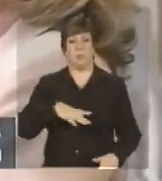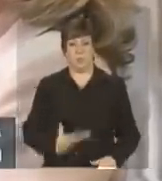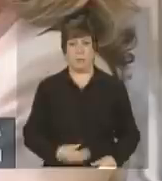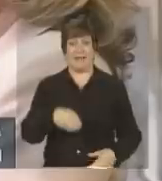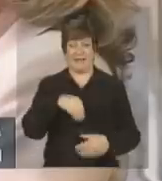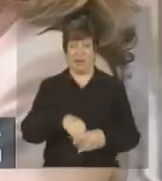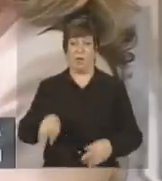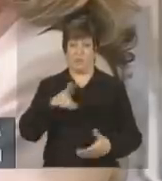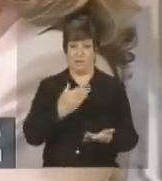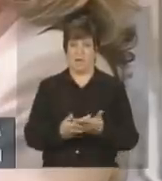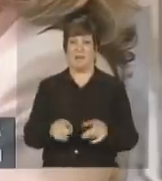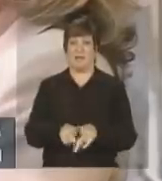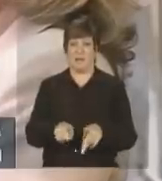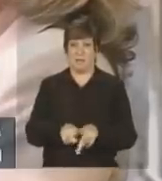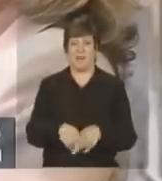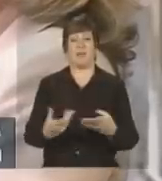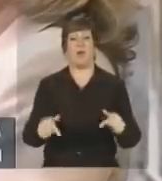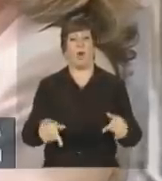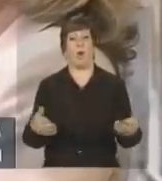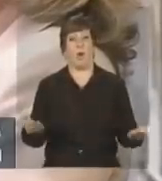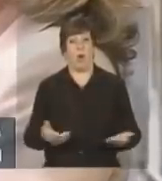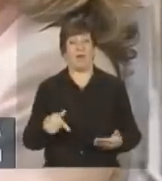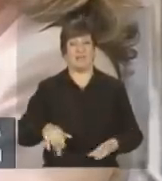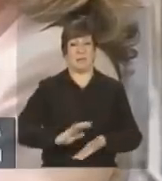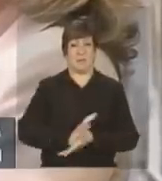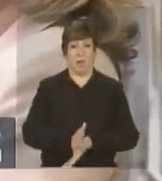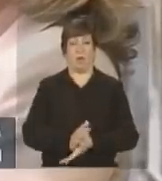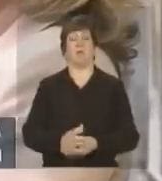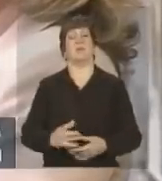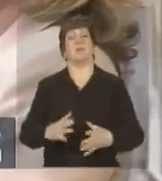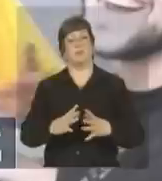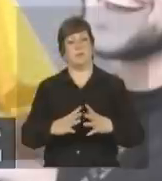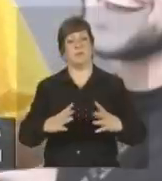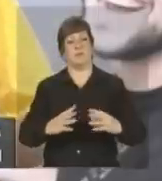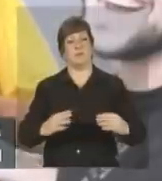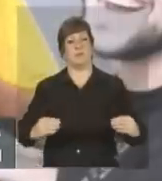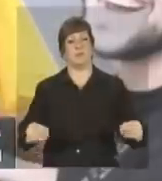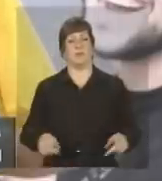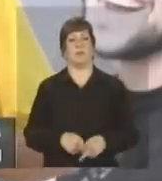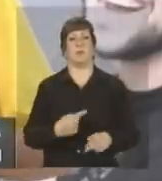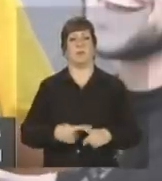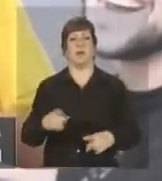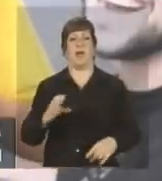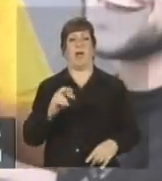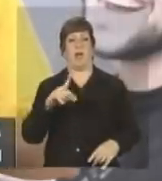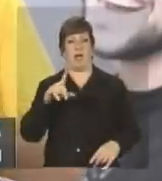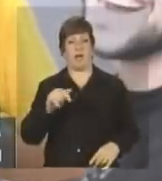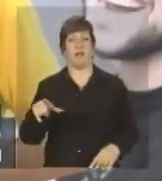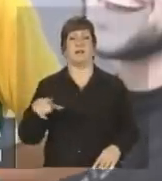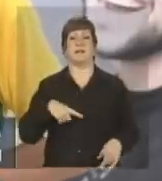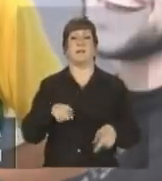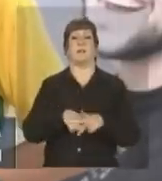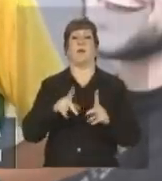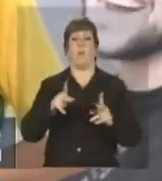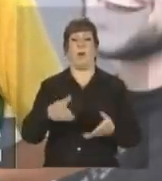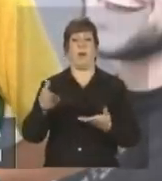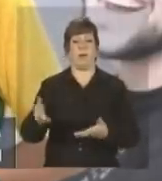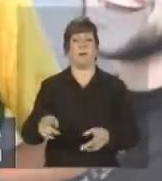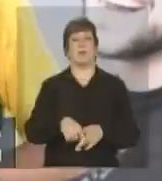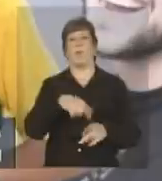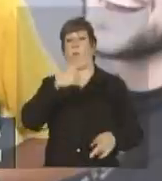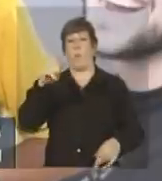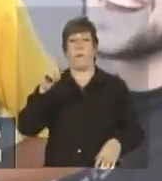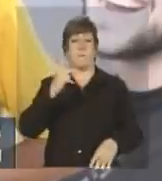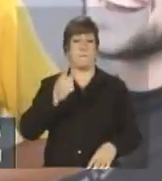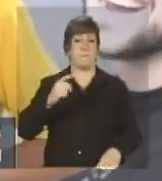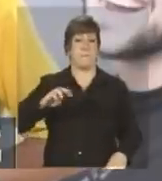esses preconceitos vão sendo vencidos por exemplos como o da Carla e de outros 1 milhão de estudantes que têm feito